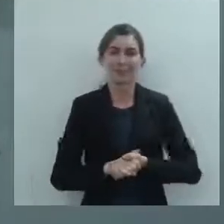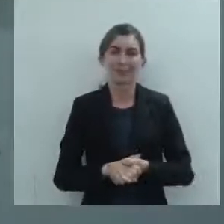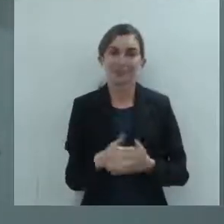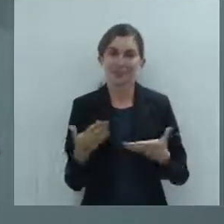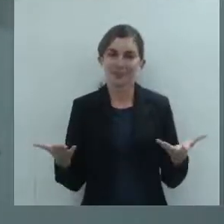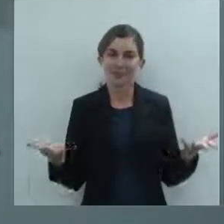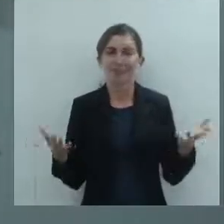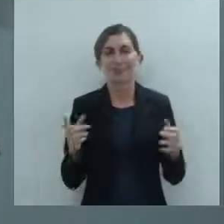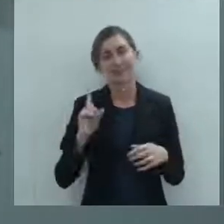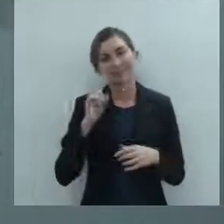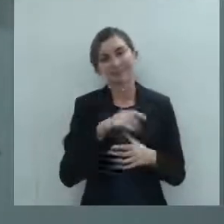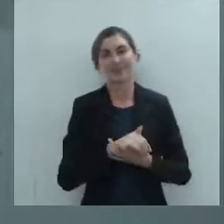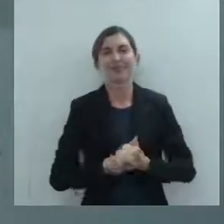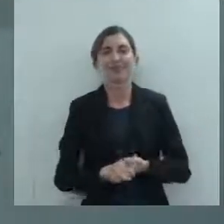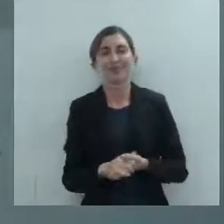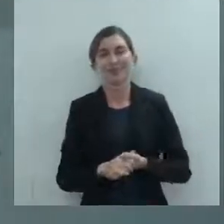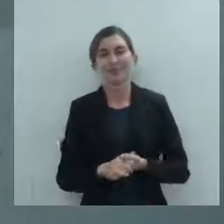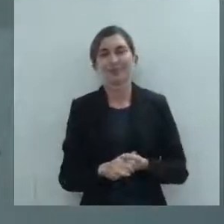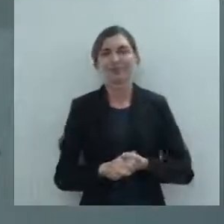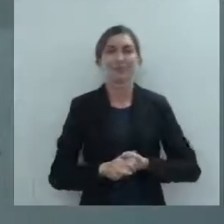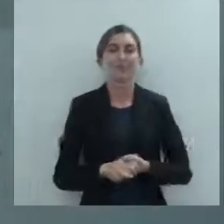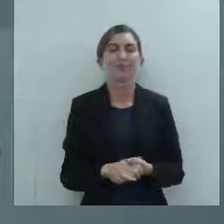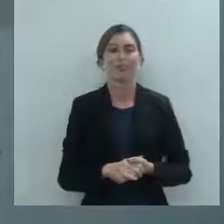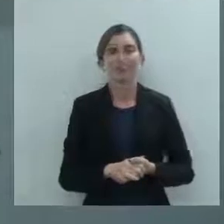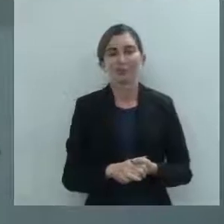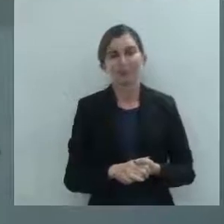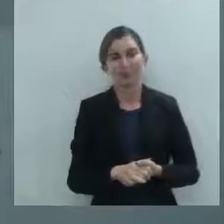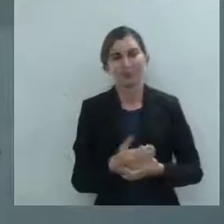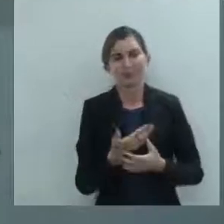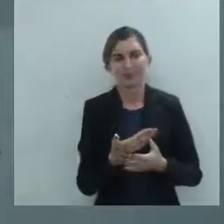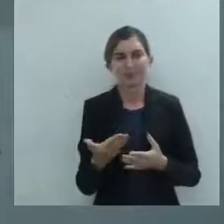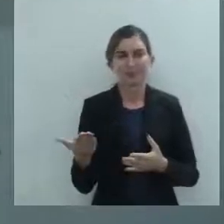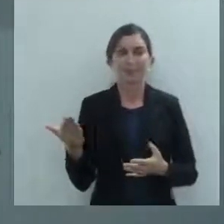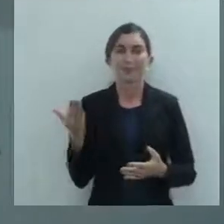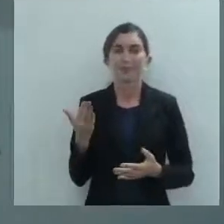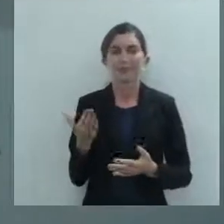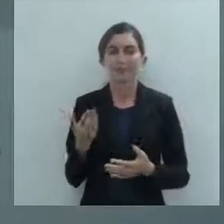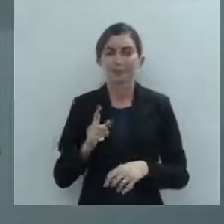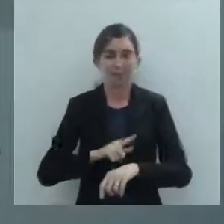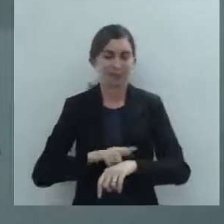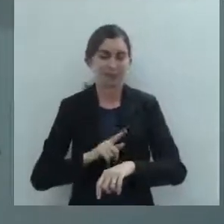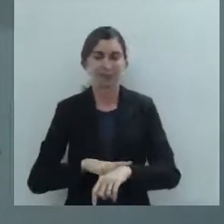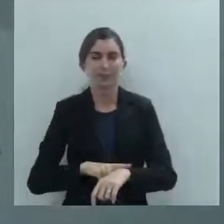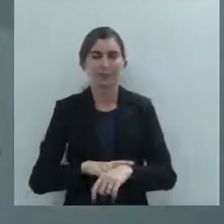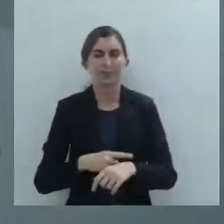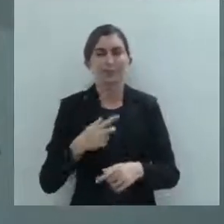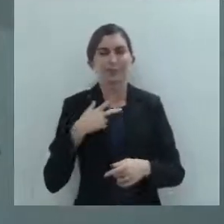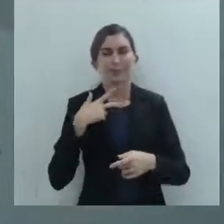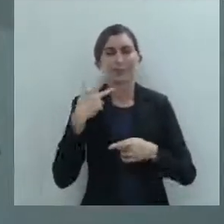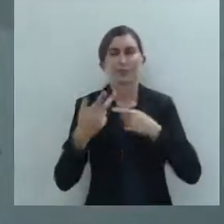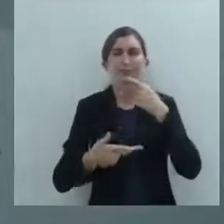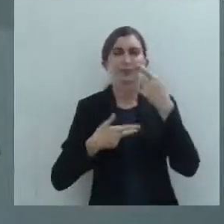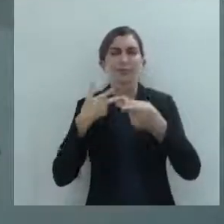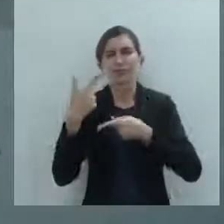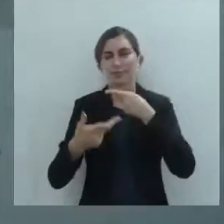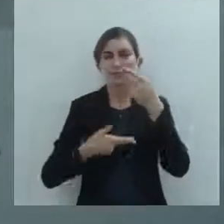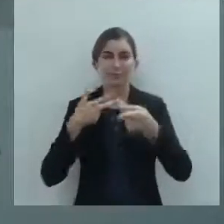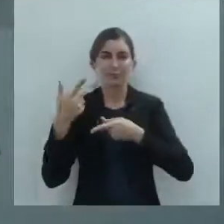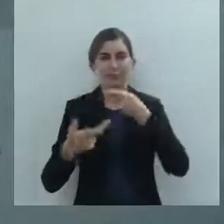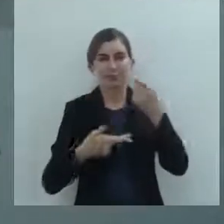rapaz então vamos lá ainda sobre tempo vou falar